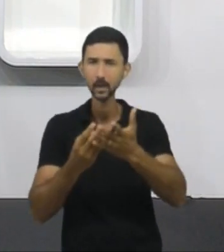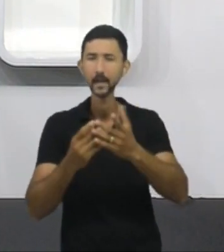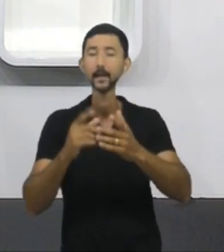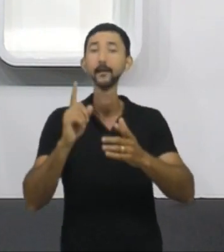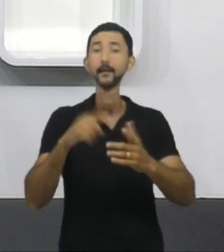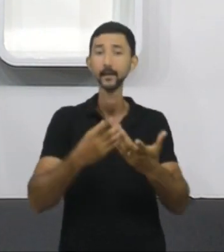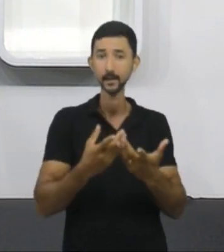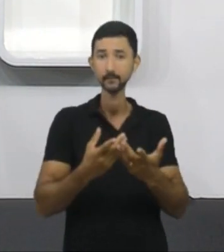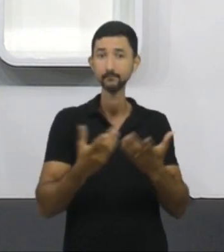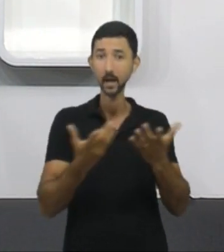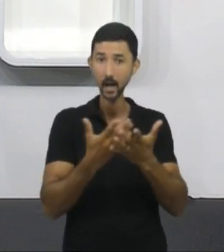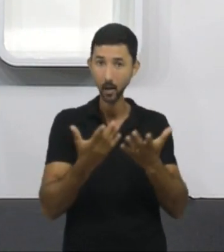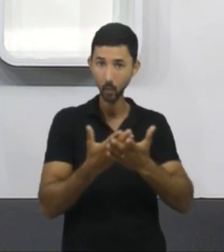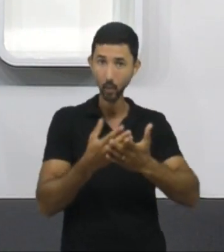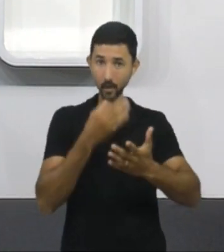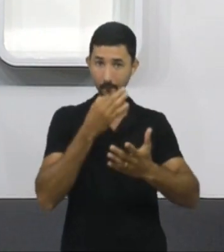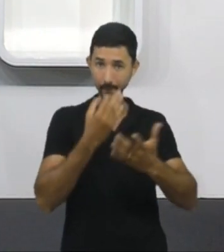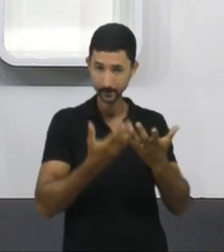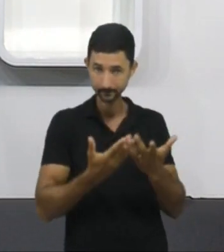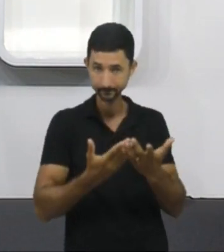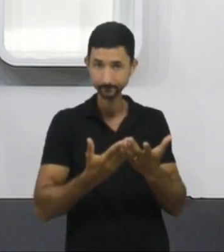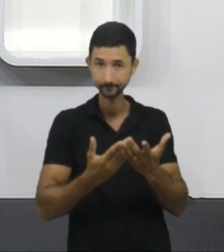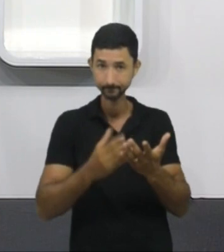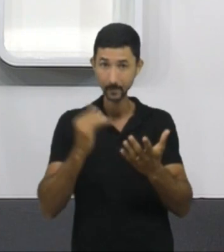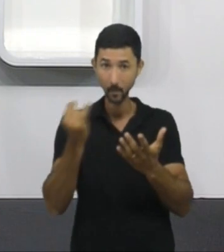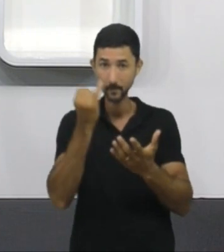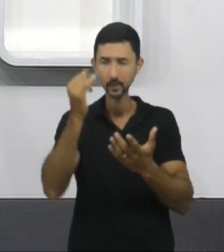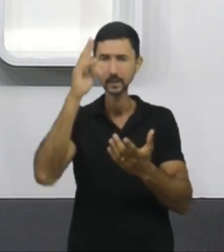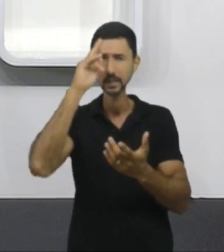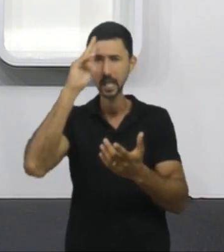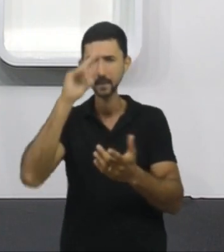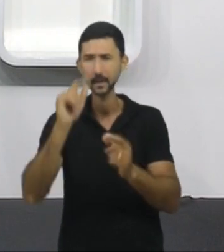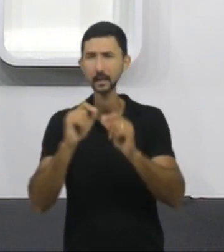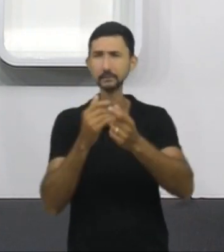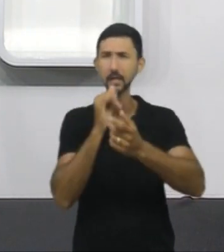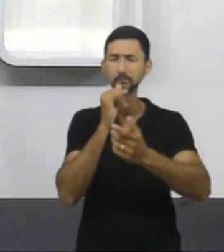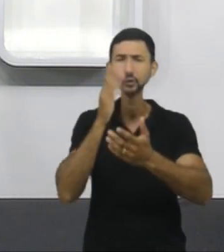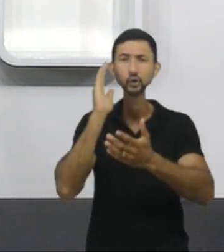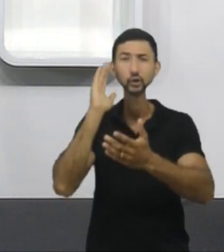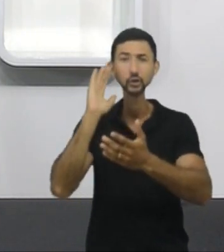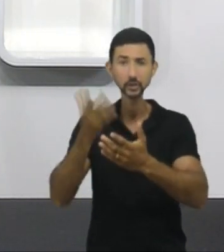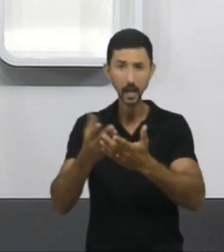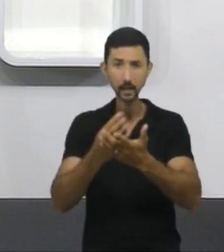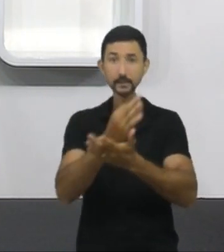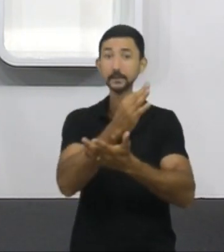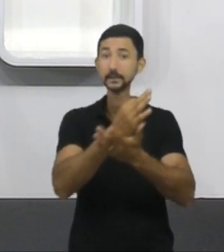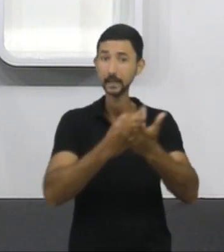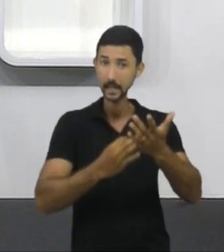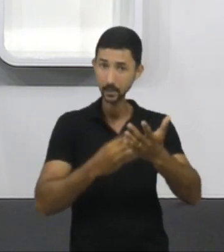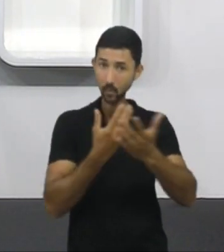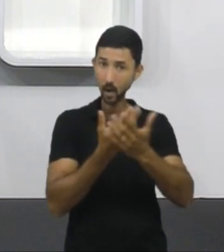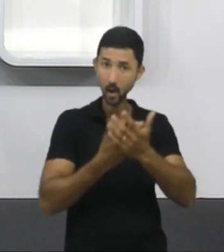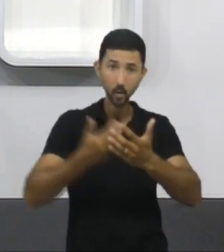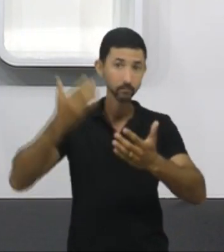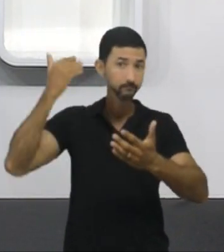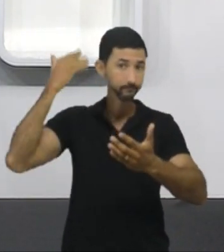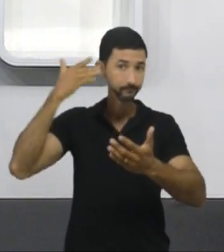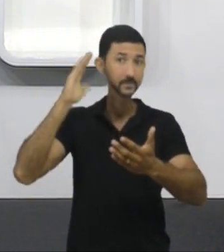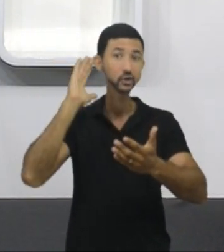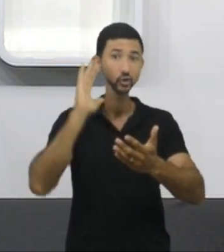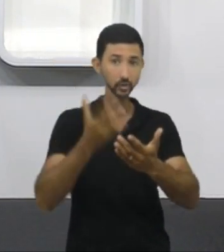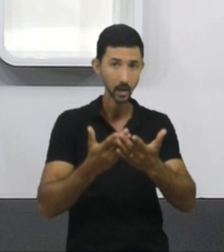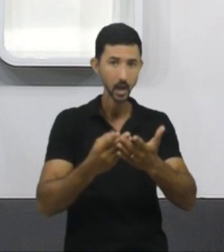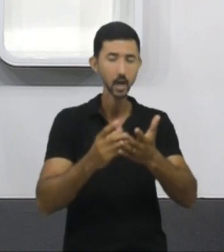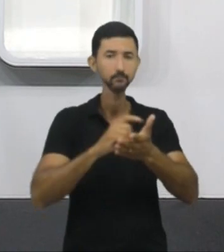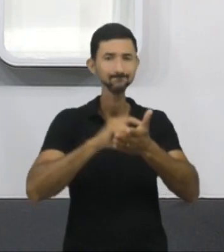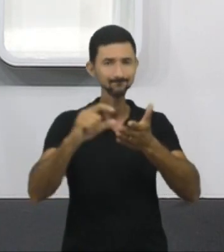articulação é que nós vamos conhecer hoje. Então é importante você lembrar que você já leu textos na aula anterior, que você já leu